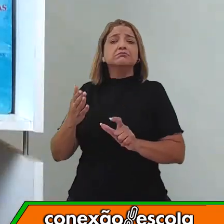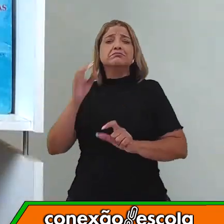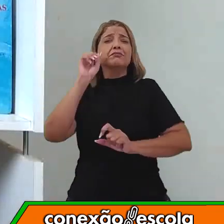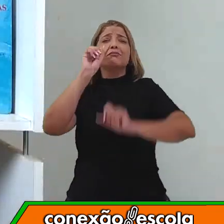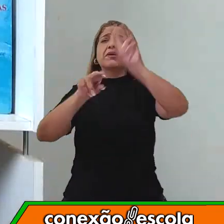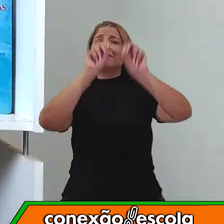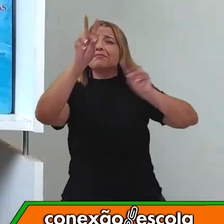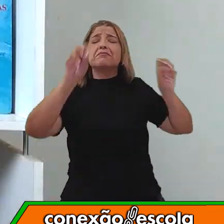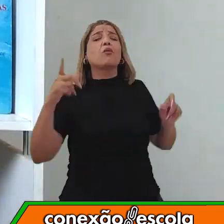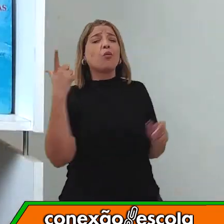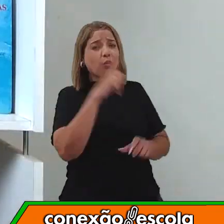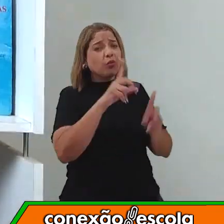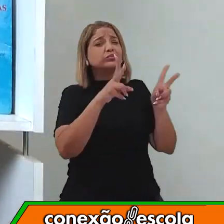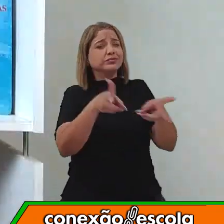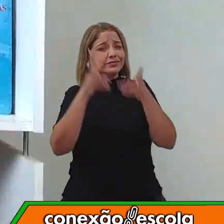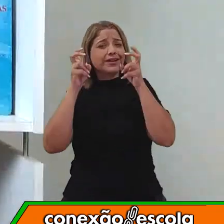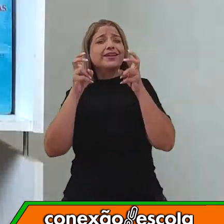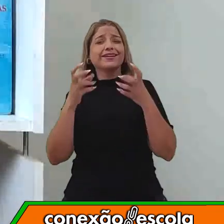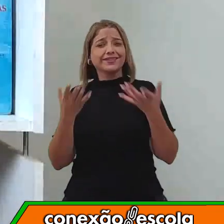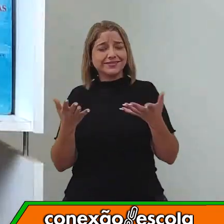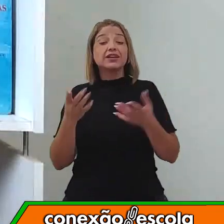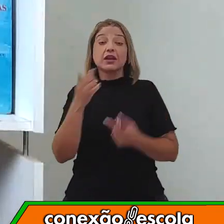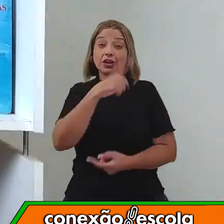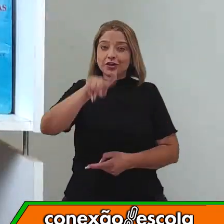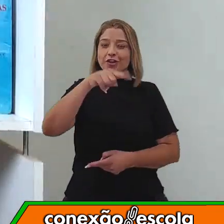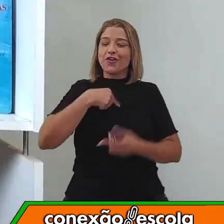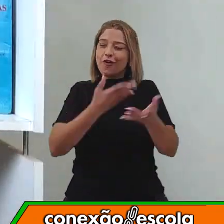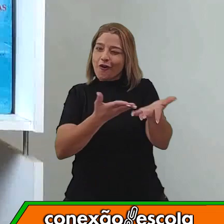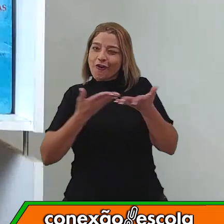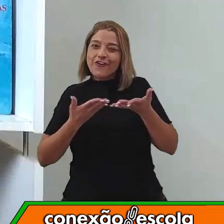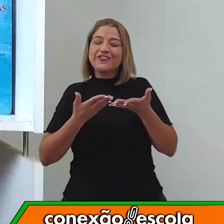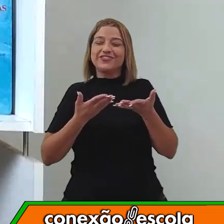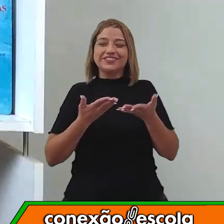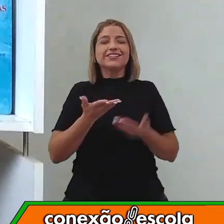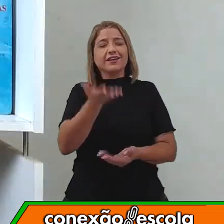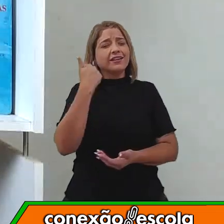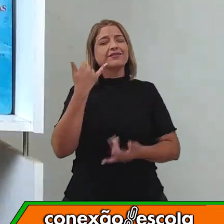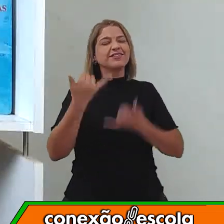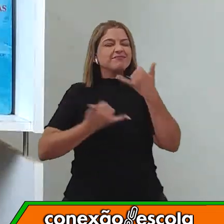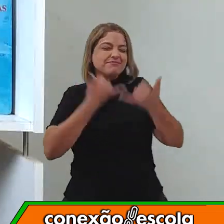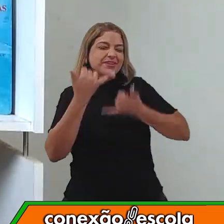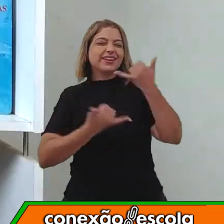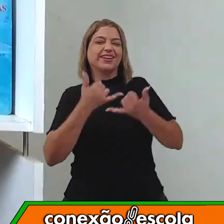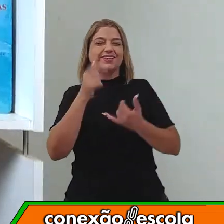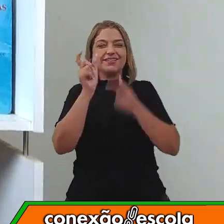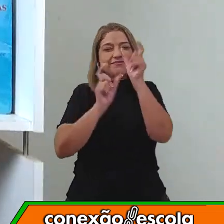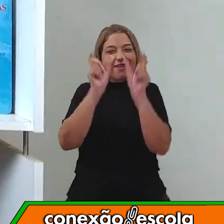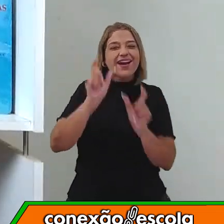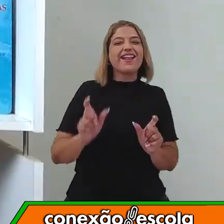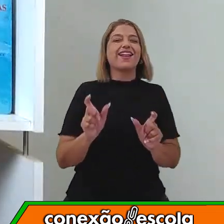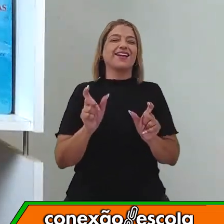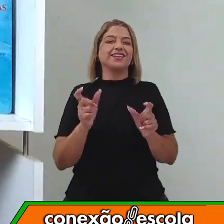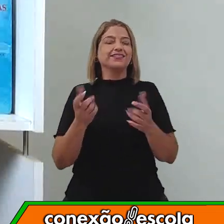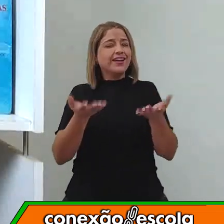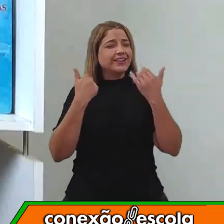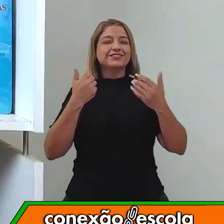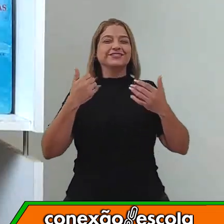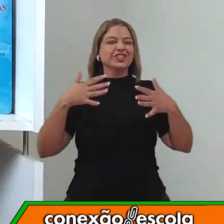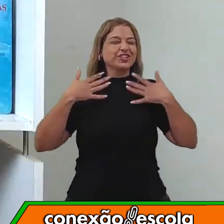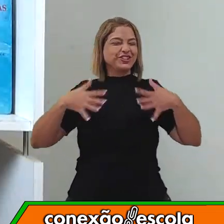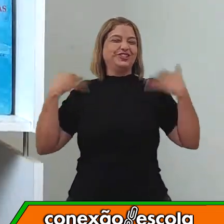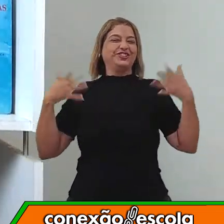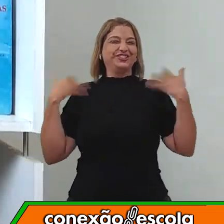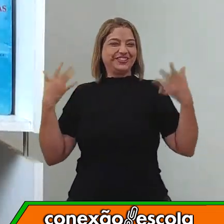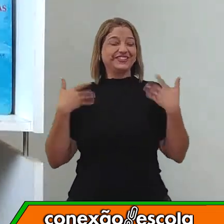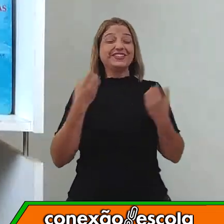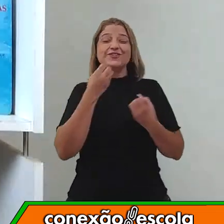só observar. Então, eu faço um convite para vocês. Brinquem muito com as palavras e divirtam com